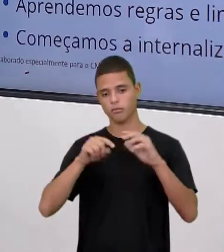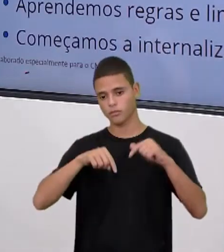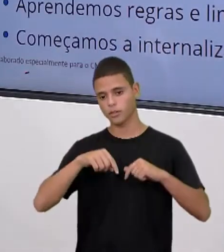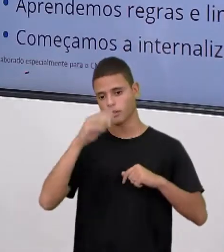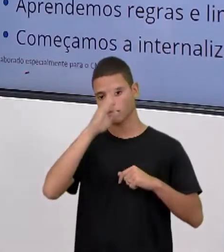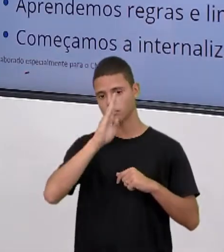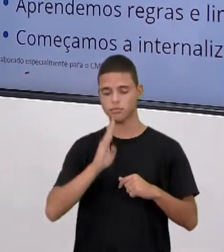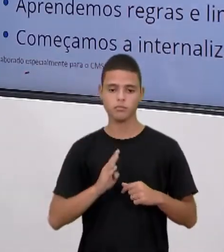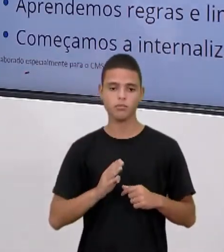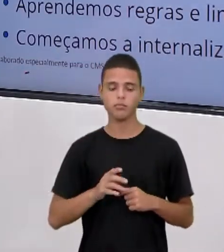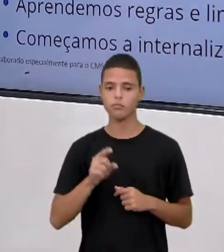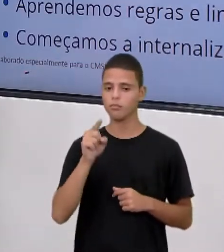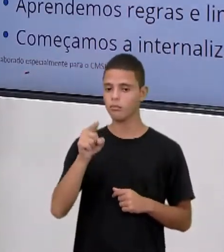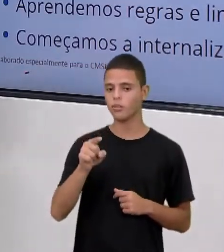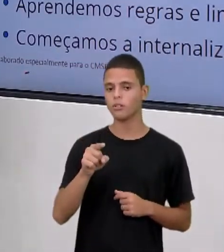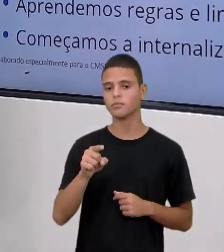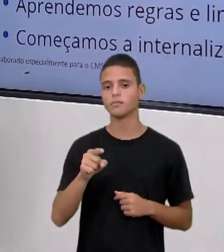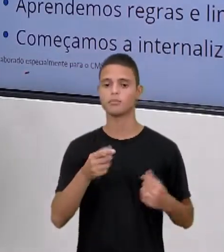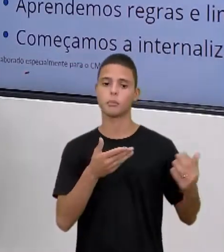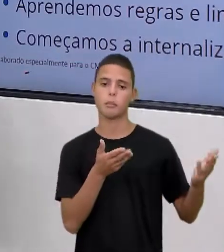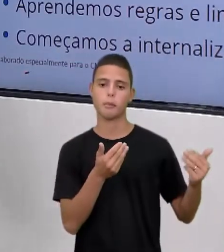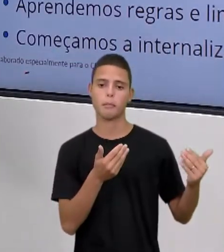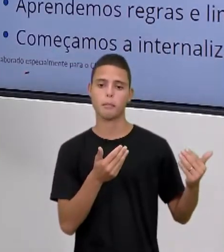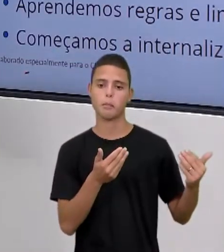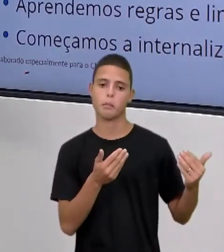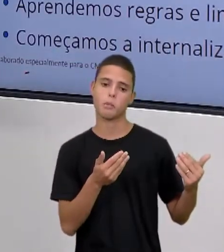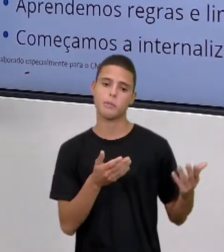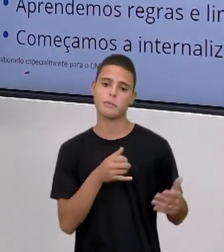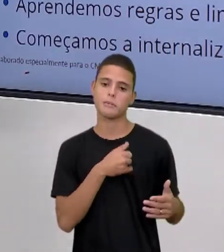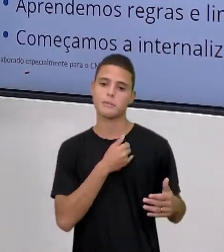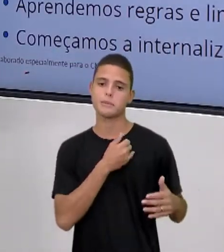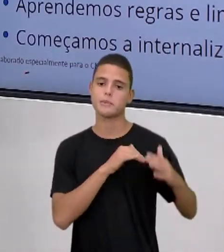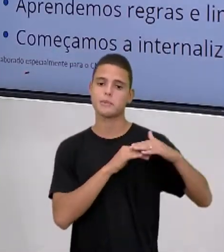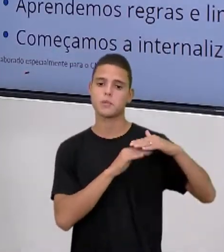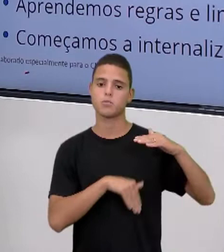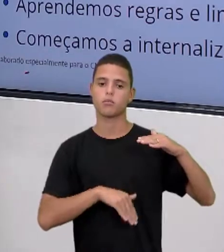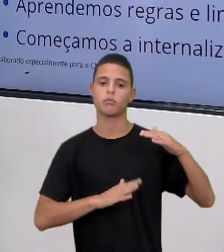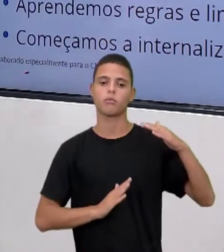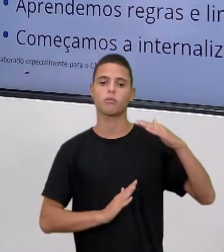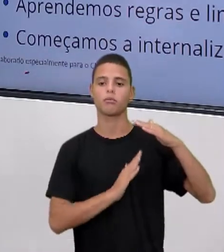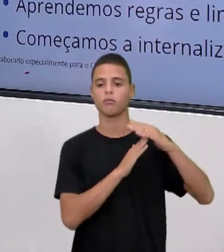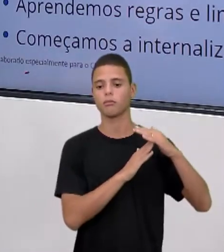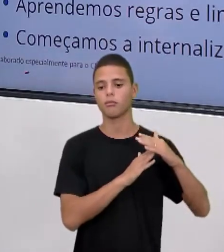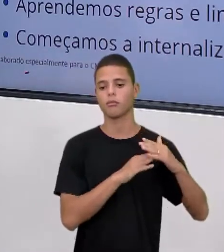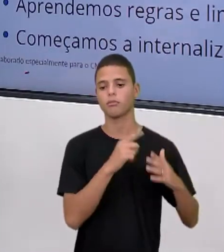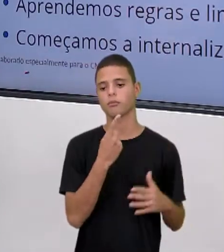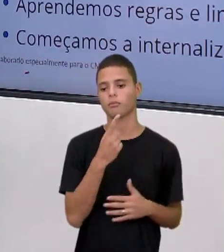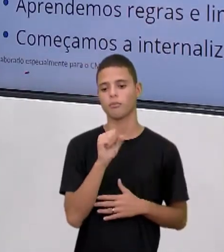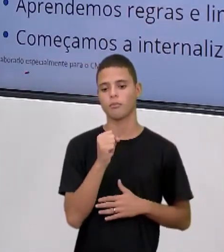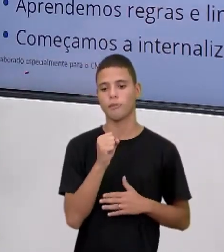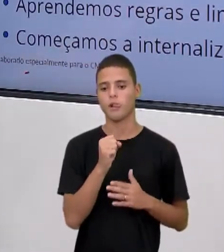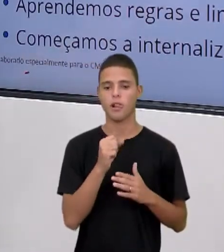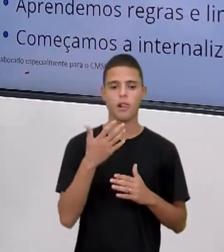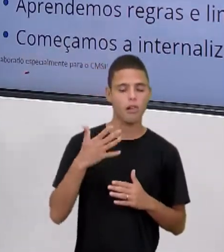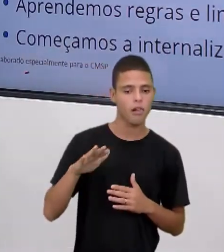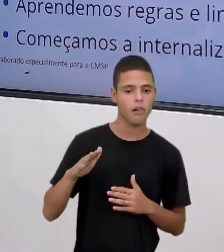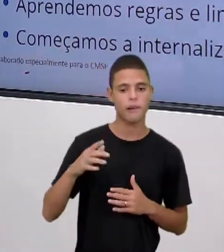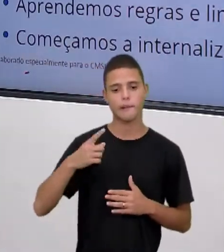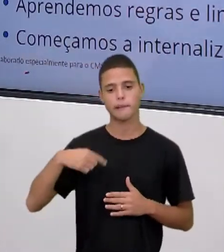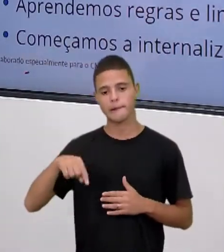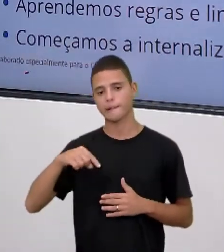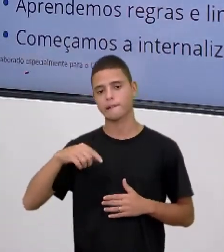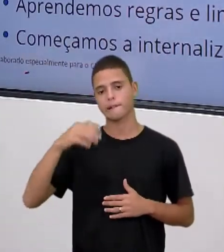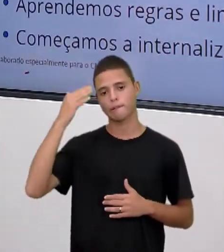você é considerado adolescente, né, ou menor de idade até os 18, né? E normalmente é ali que a gente também